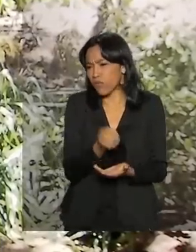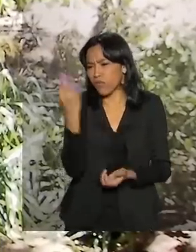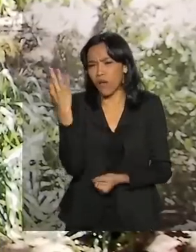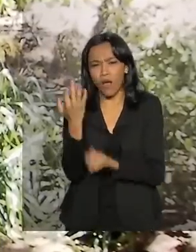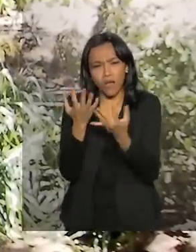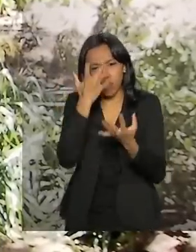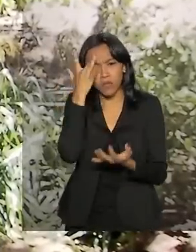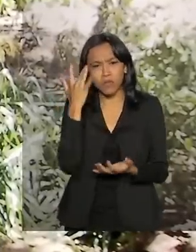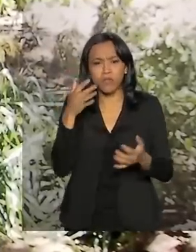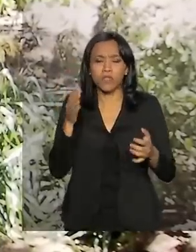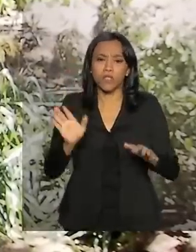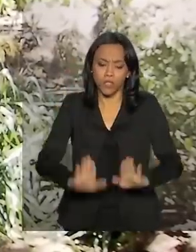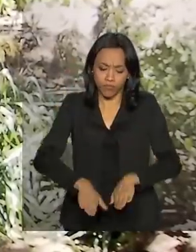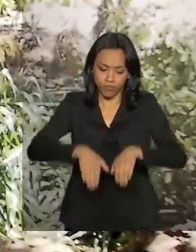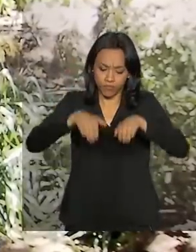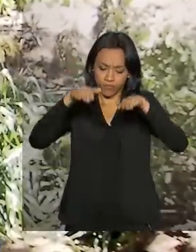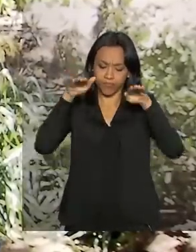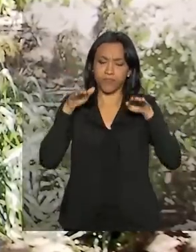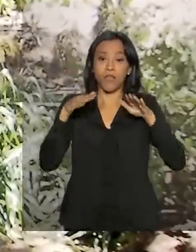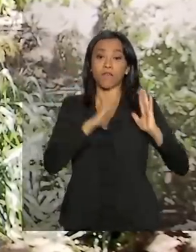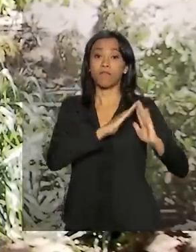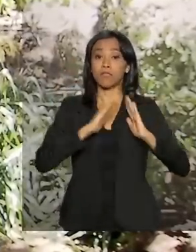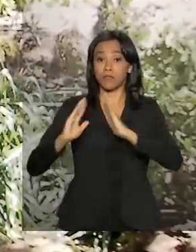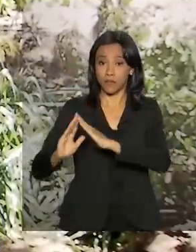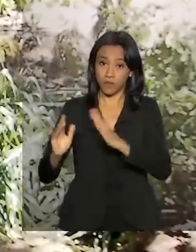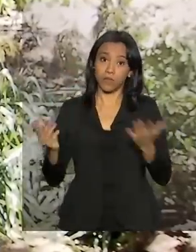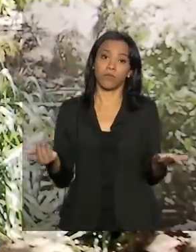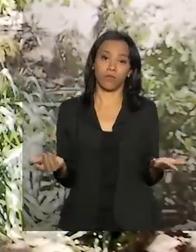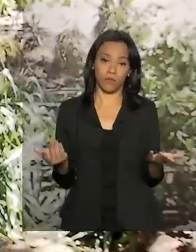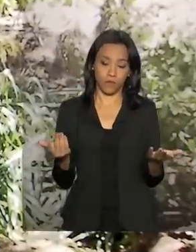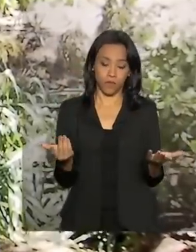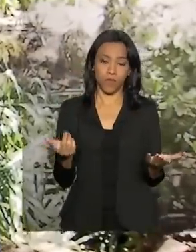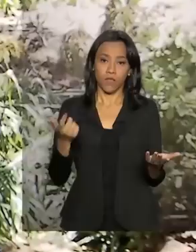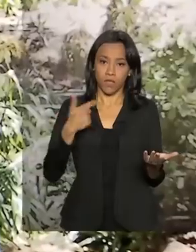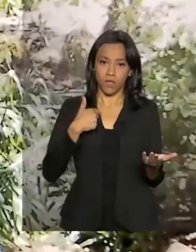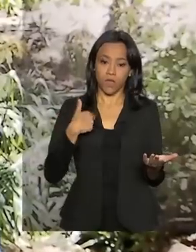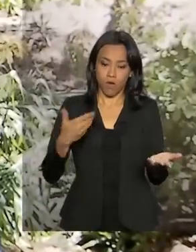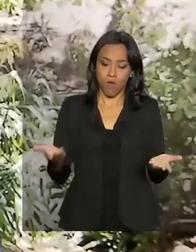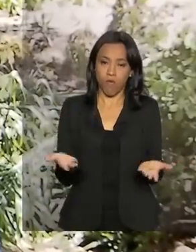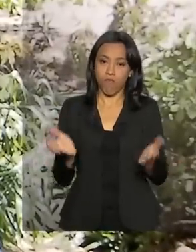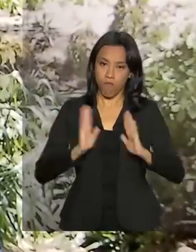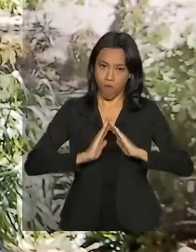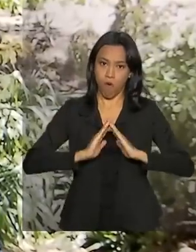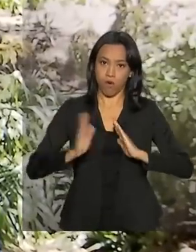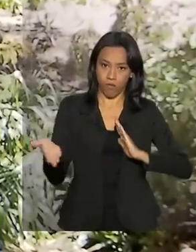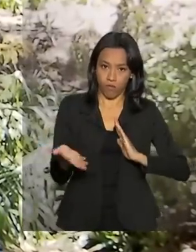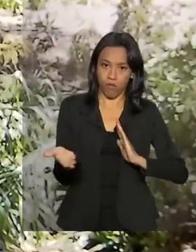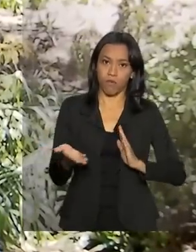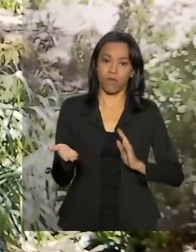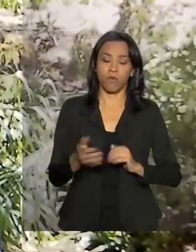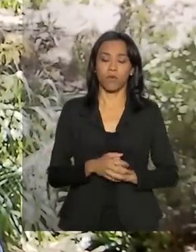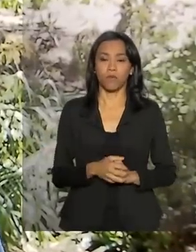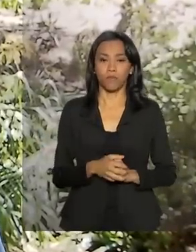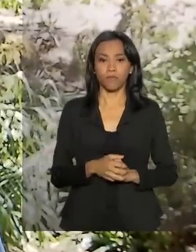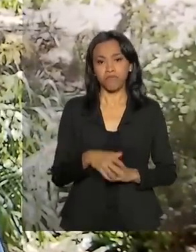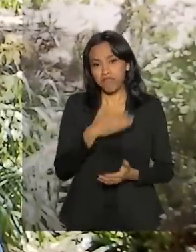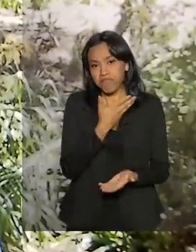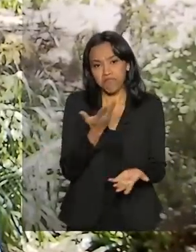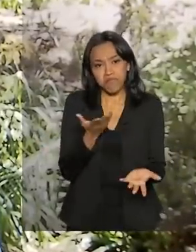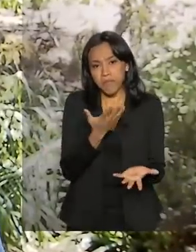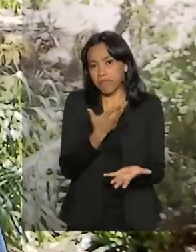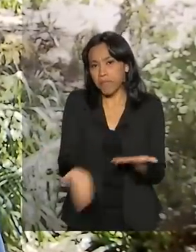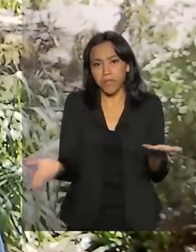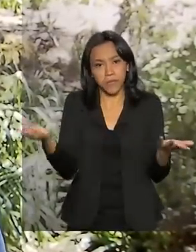cresceram junto com a gente, vizinhos de onde eu moro agora, que a gente perdeu